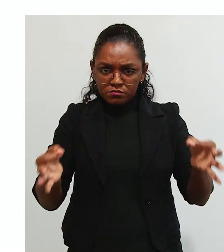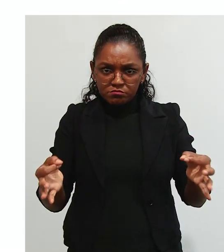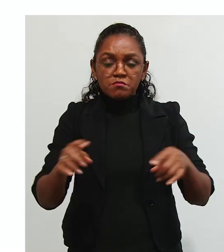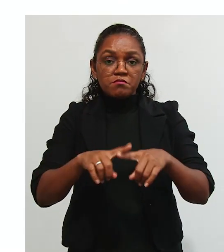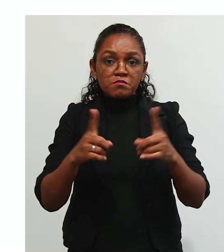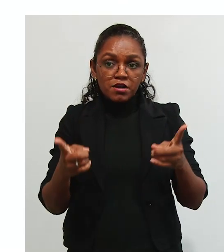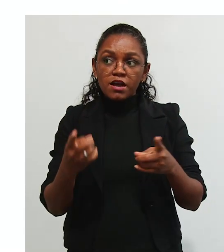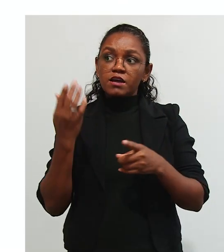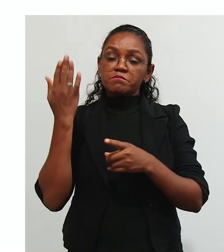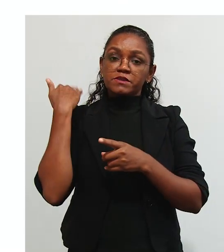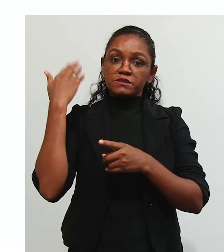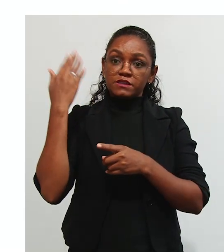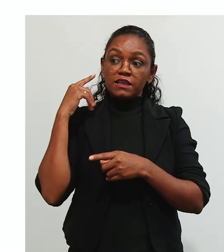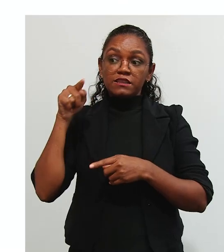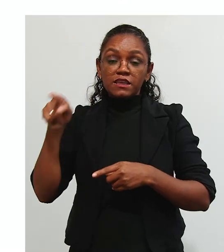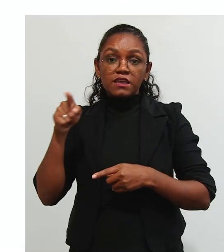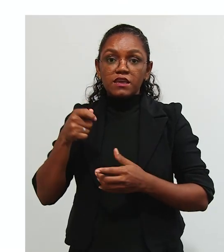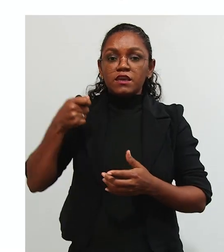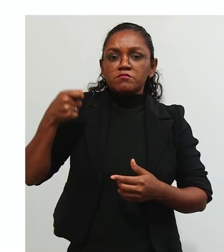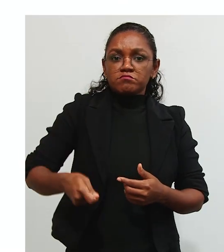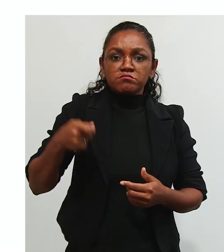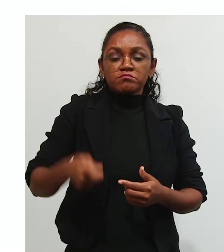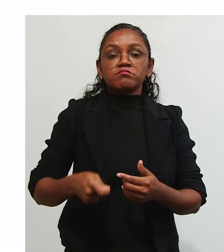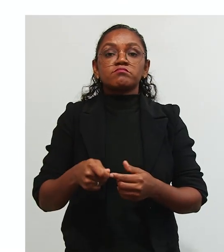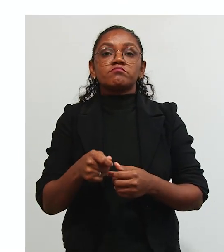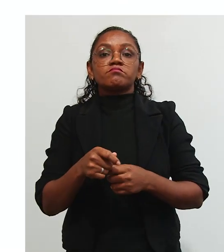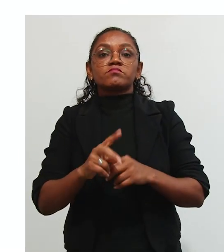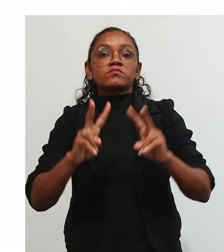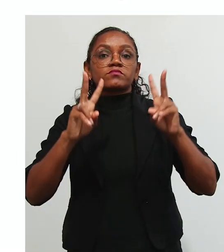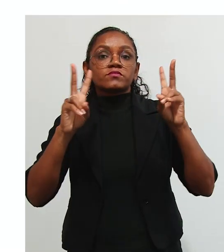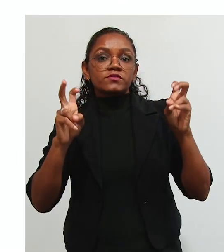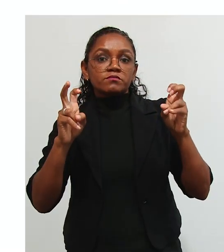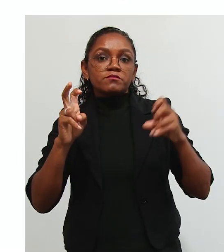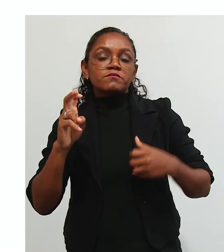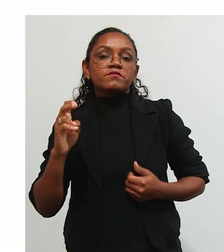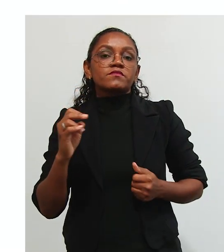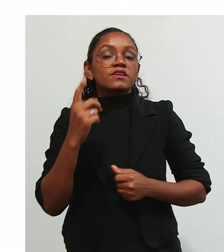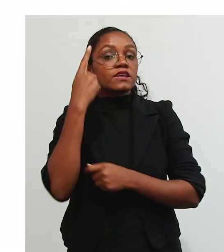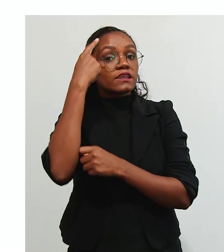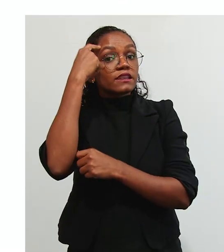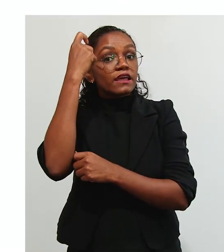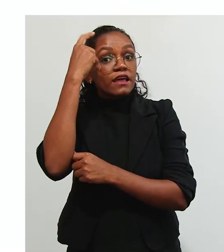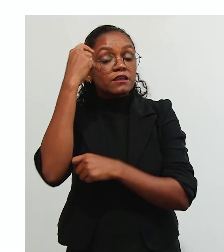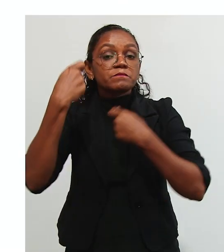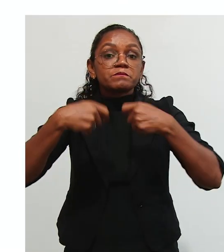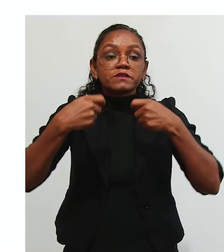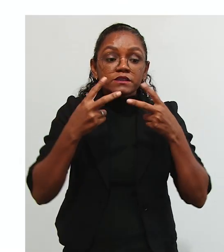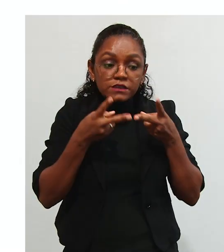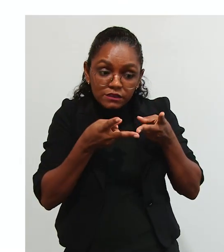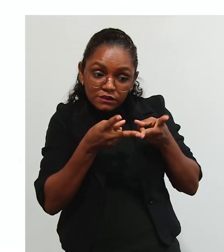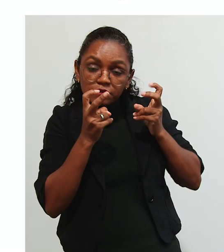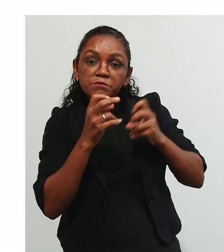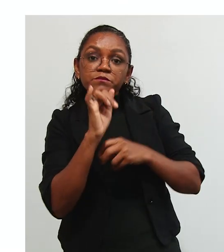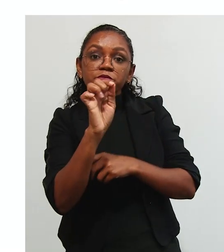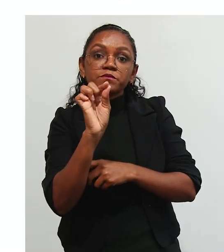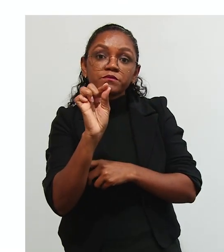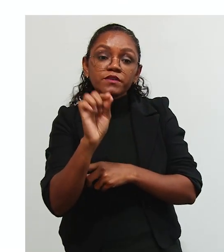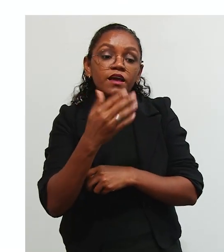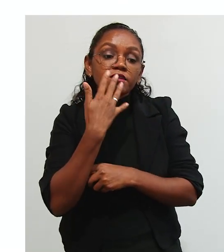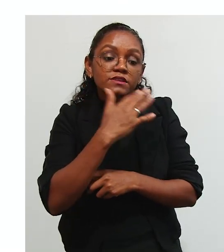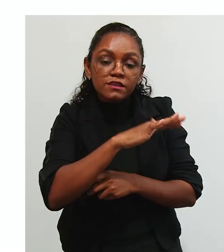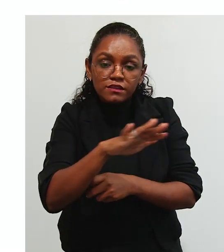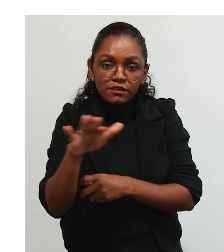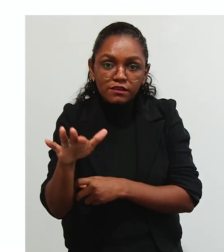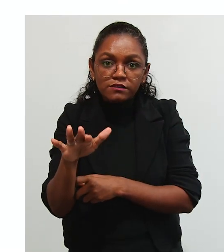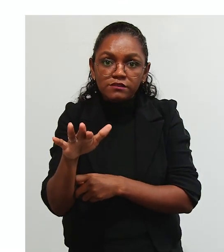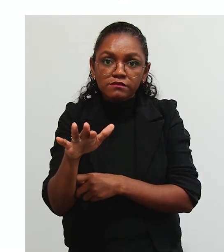ele revolucionou, ele trouxe essas ideias para que a gente pudesse perceber que as pessoas, as crianças, o indivíduo,